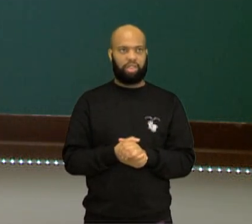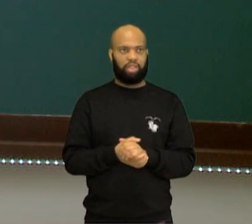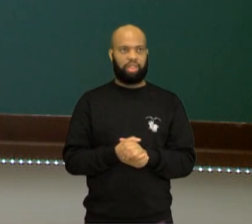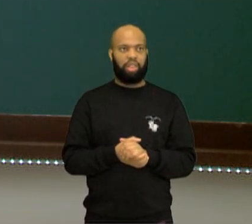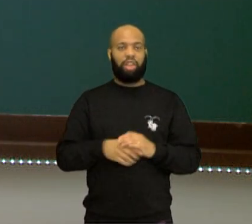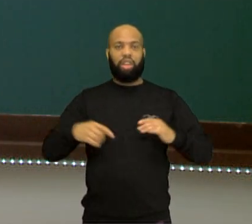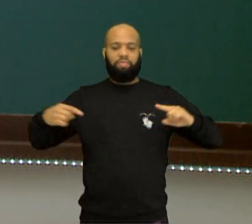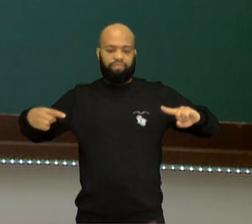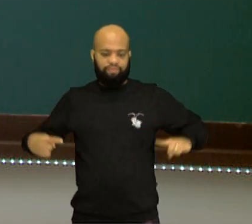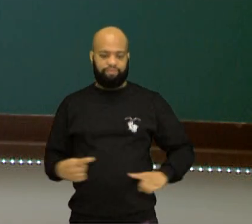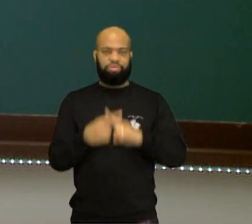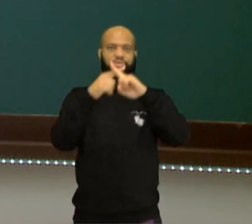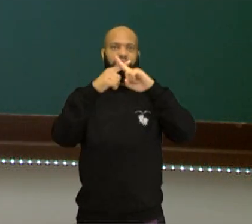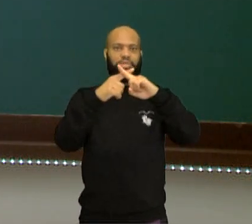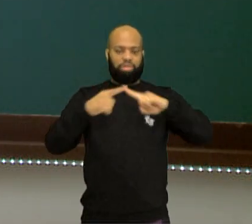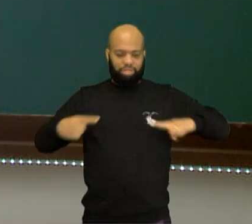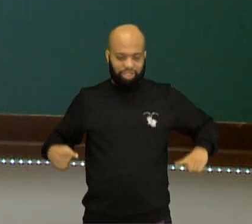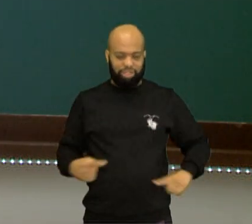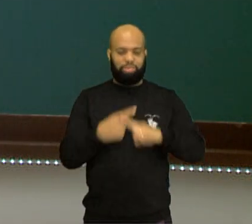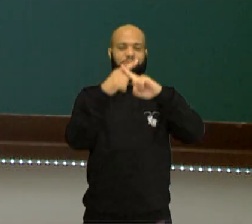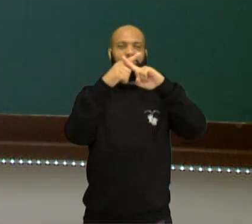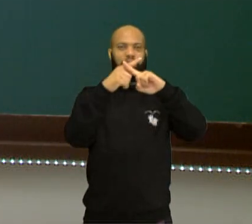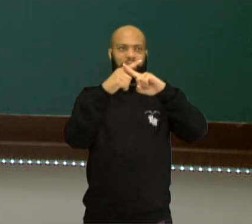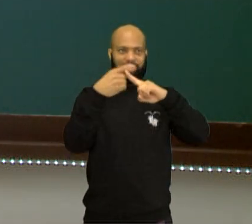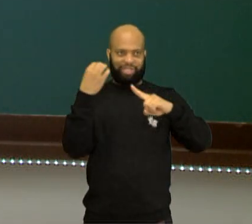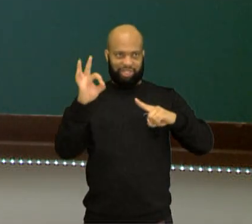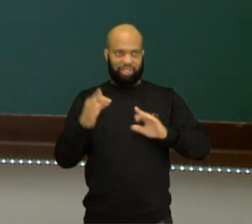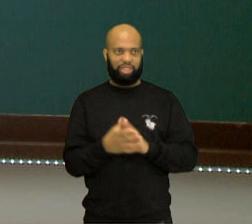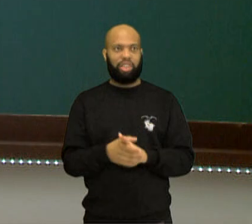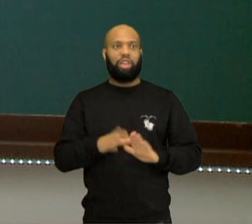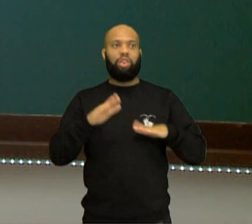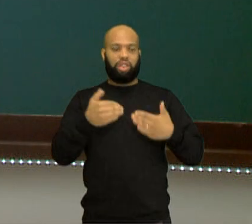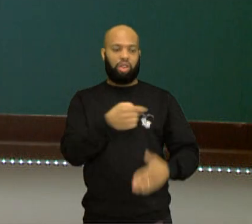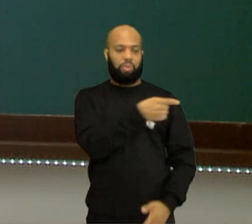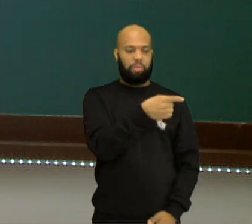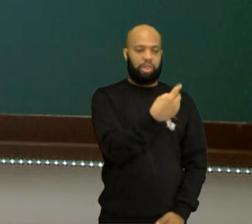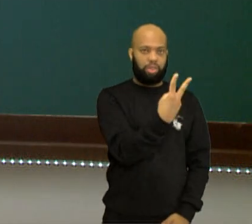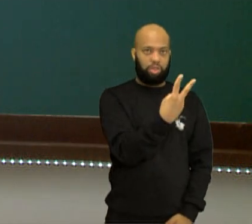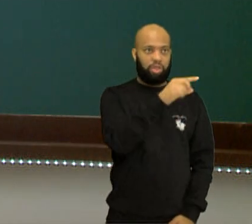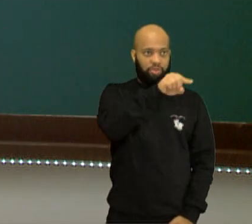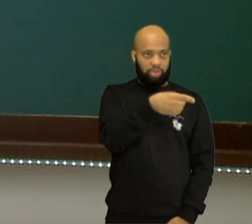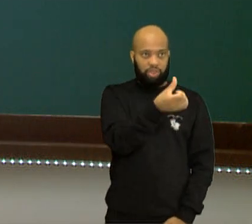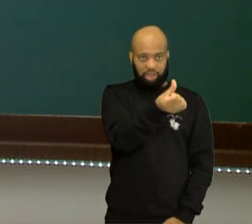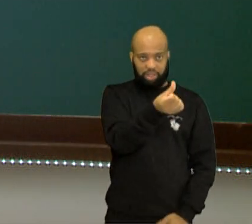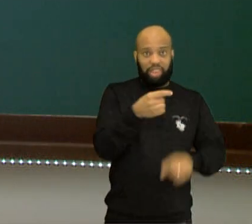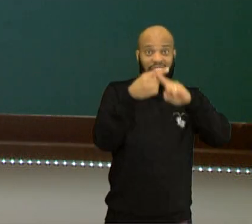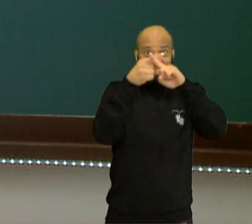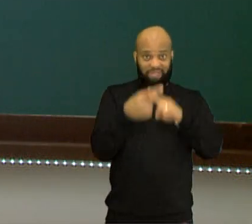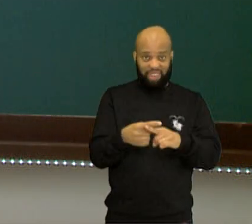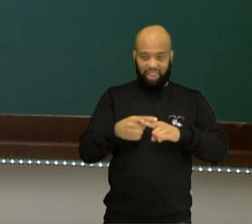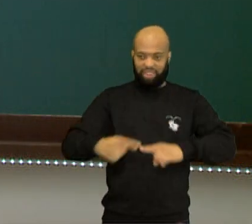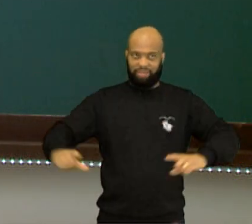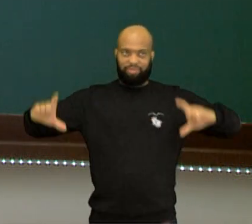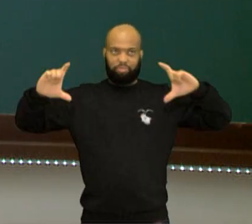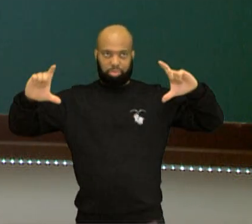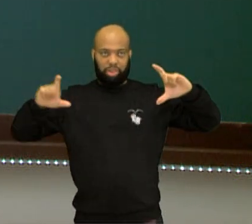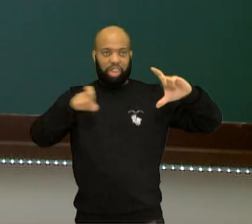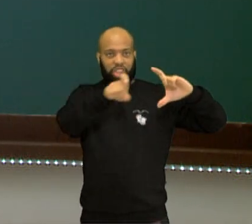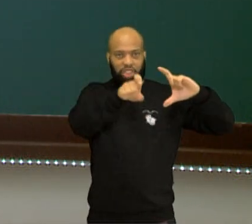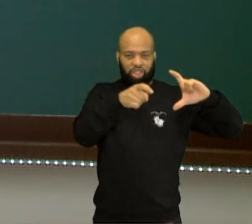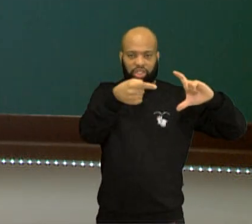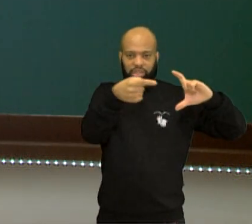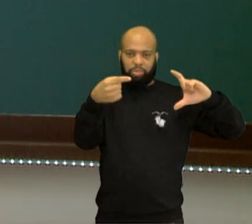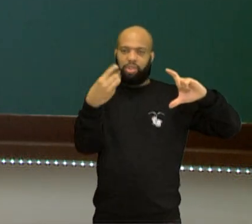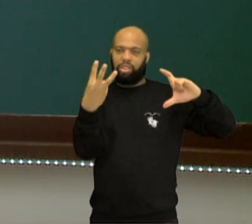x. Vamos multiplicar cruzado aqui, ó. Então vai ficar menos 2 vezes x